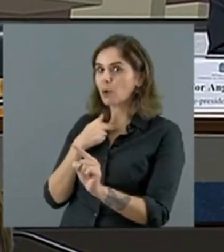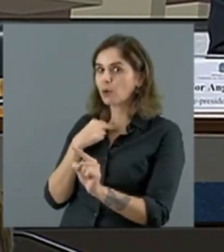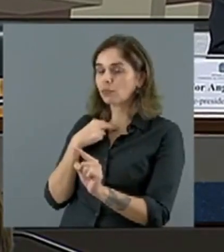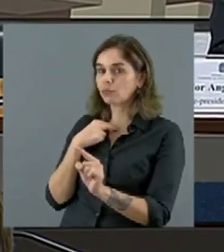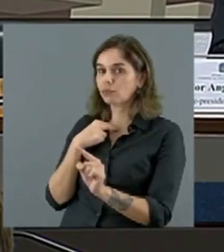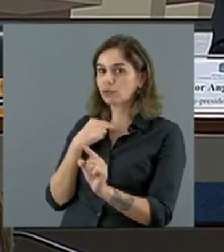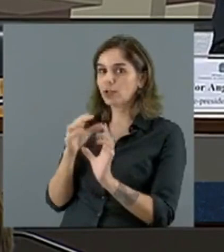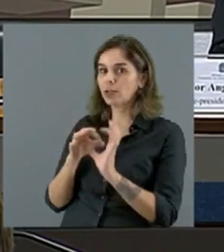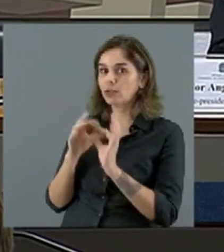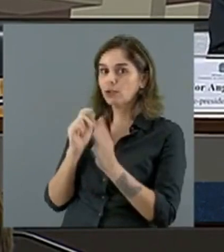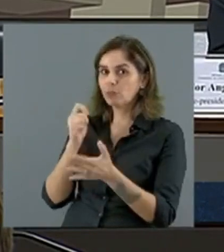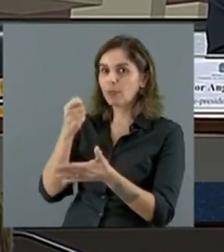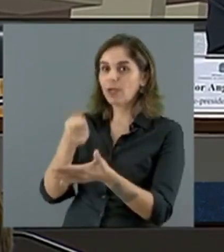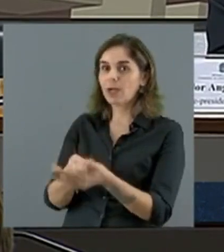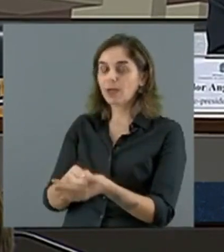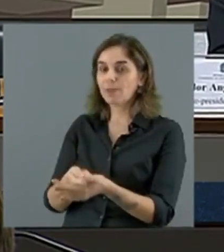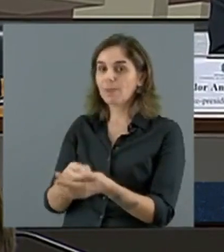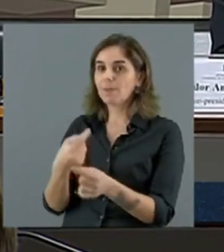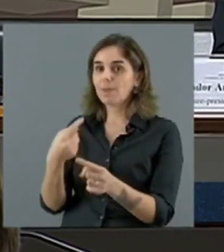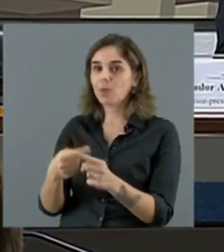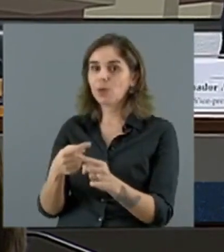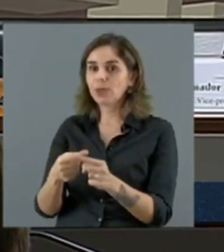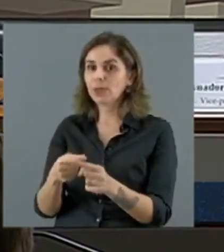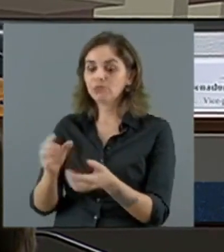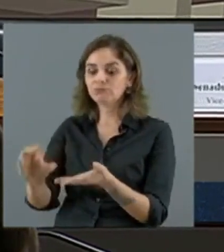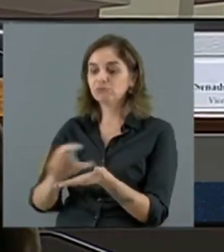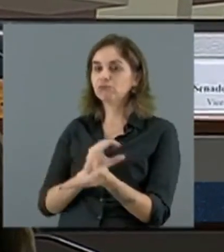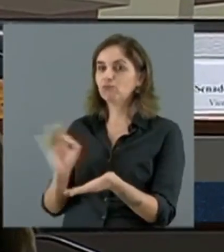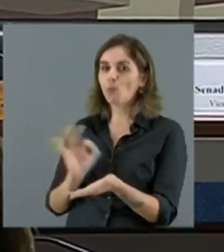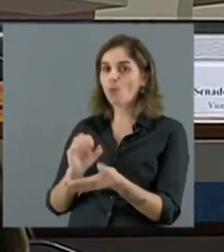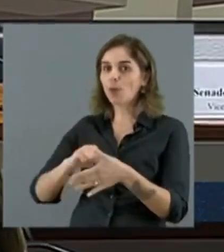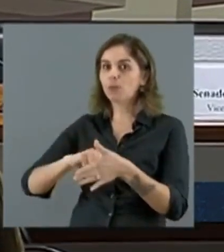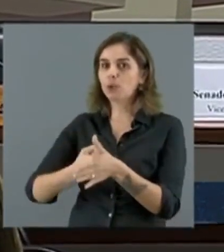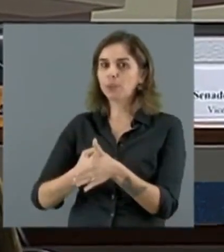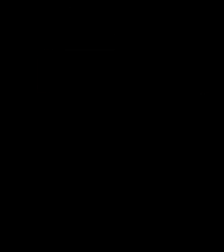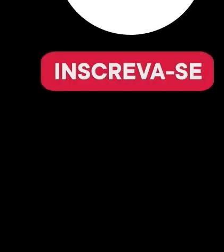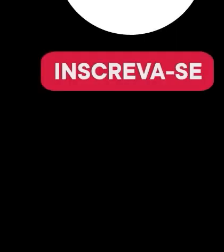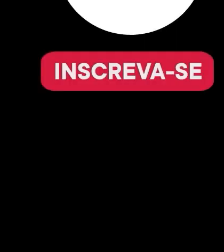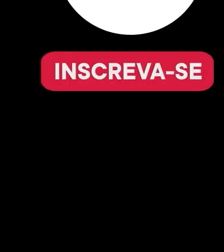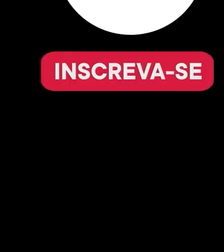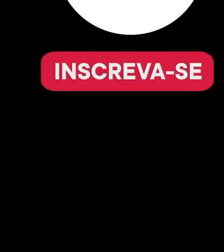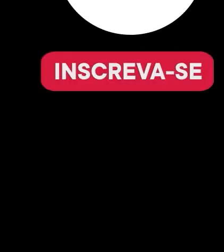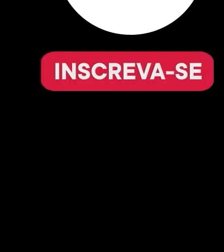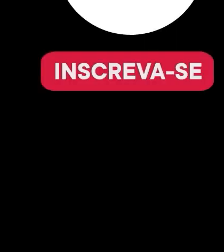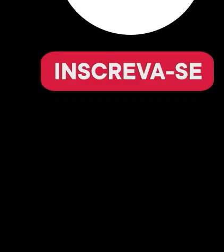dezembro de 2027. De Brasília, Lara Alves.